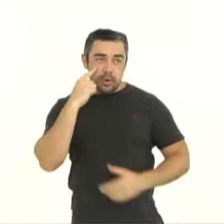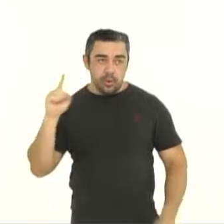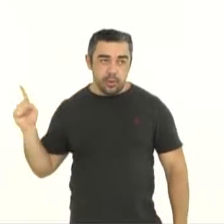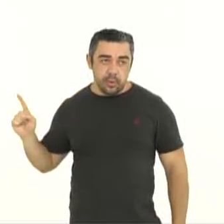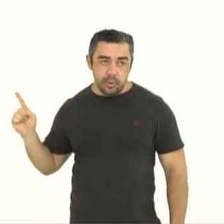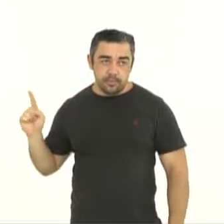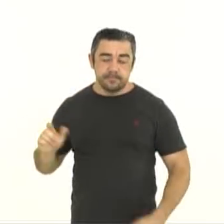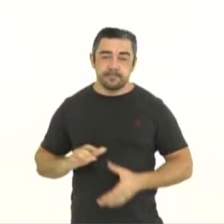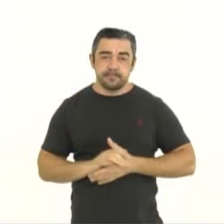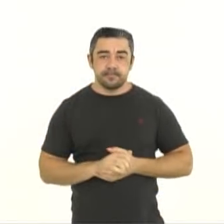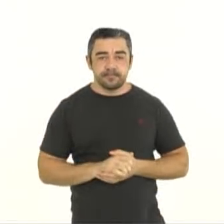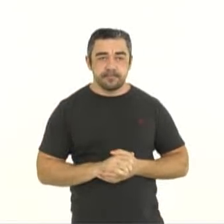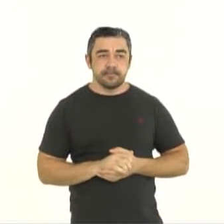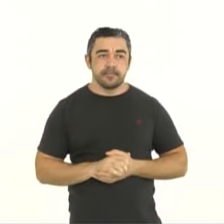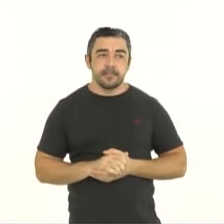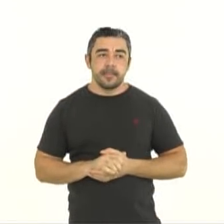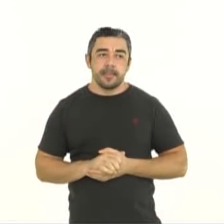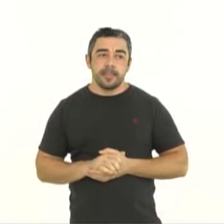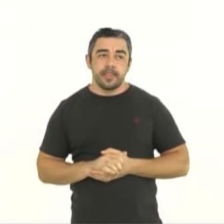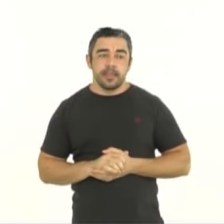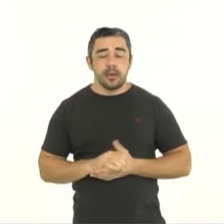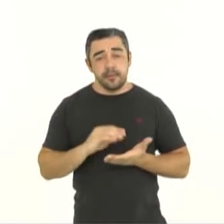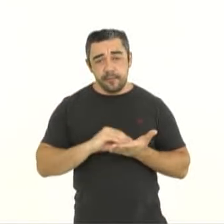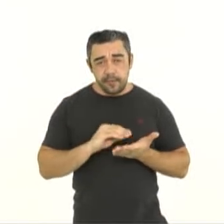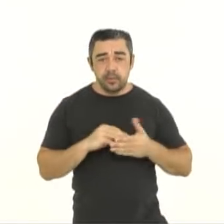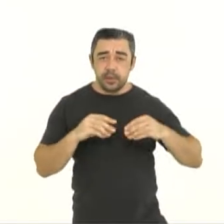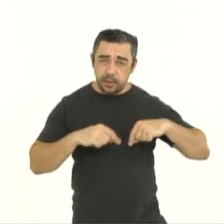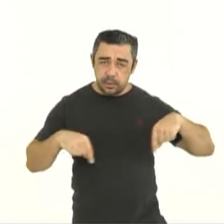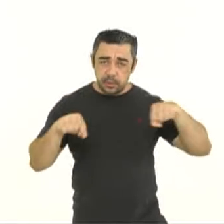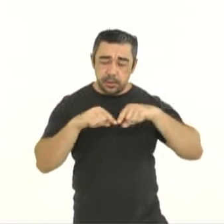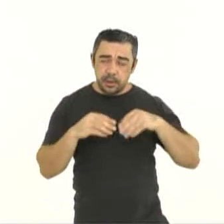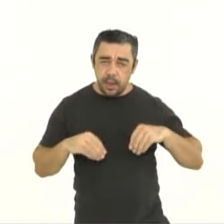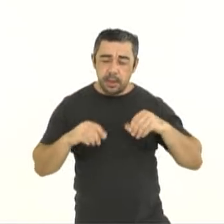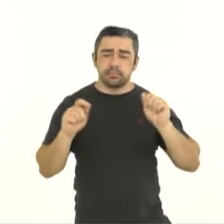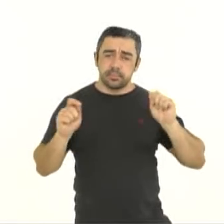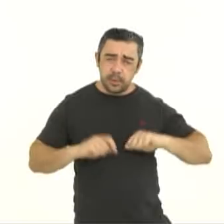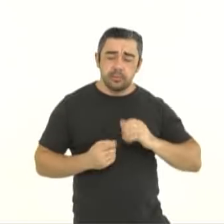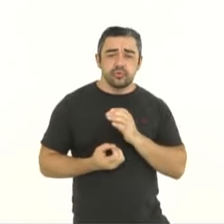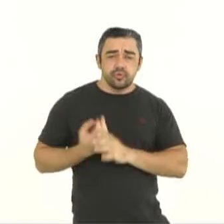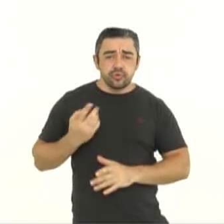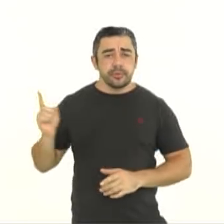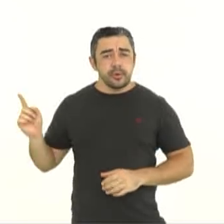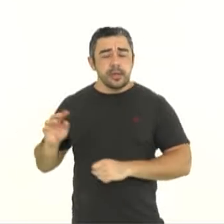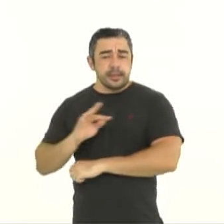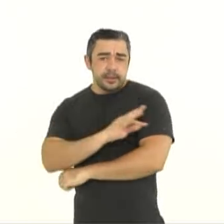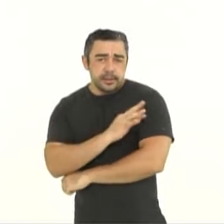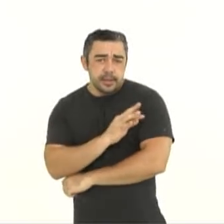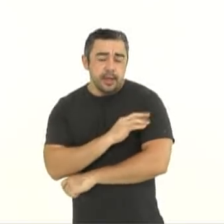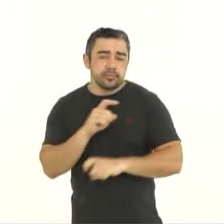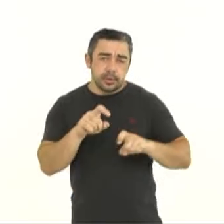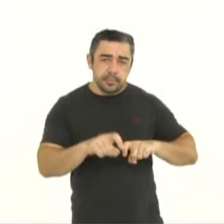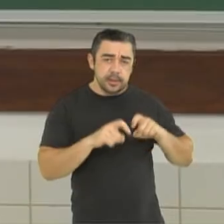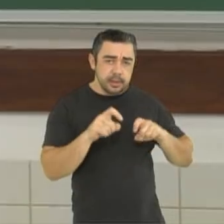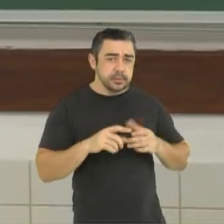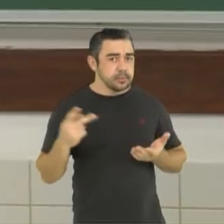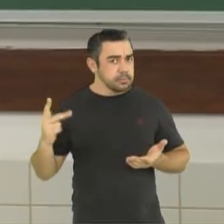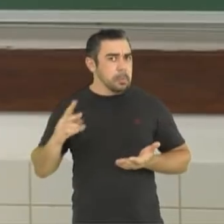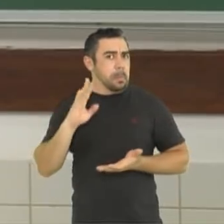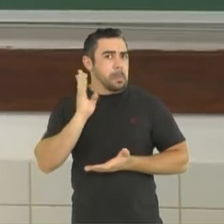chinampa asteca. A falta de terras cultiváveis possibilitou o surgimento dessa técnica agrícola.